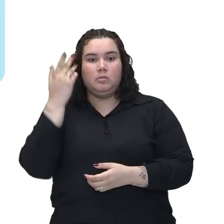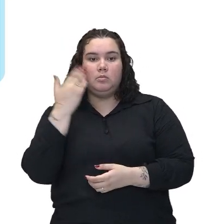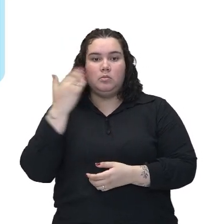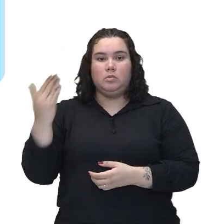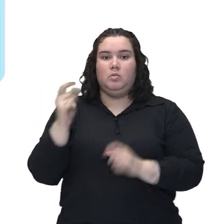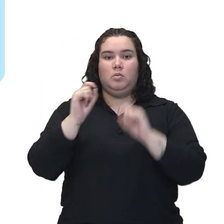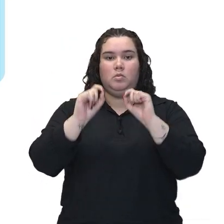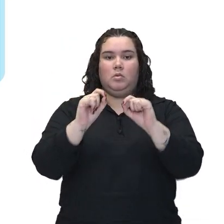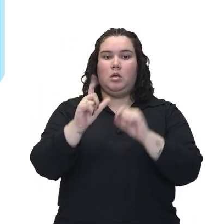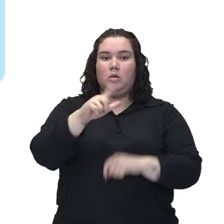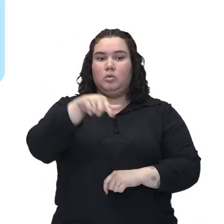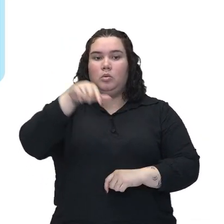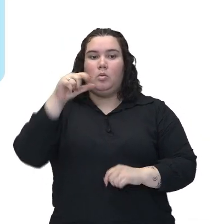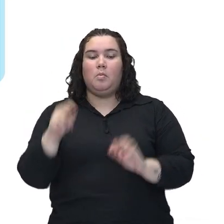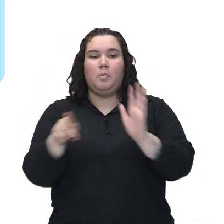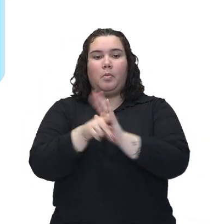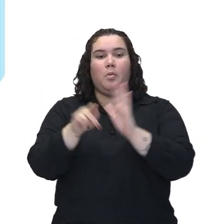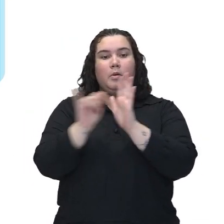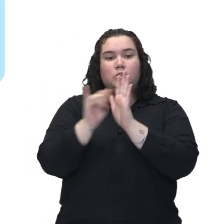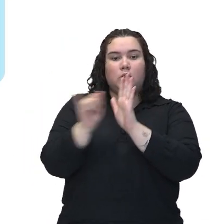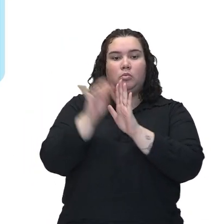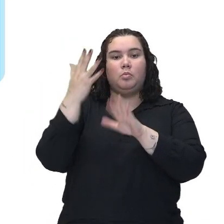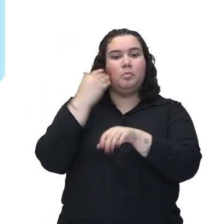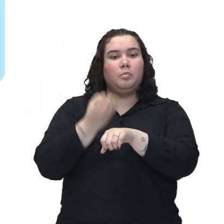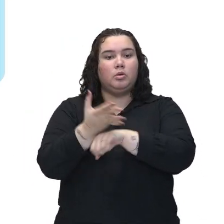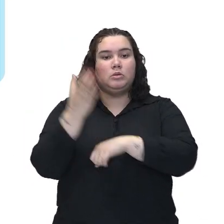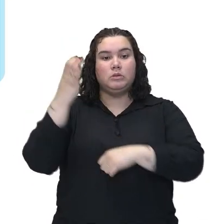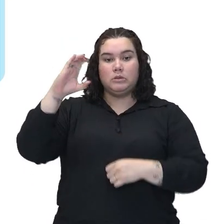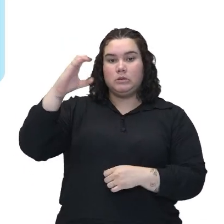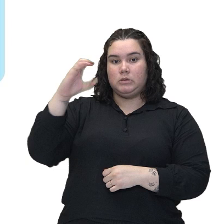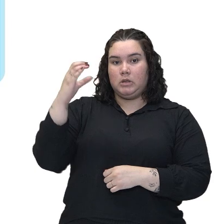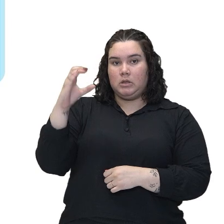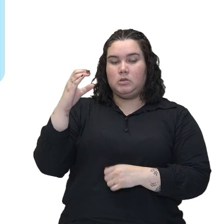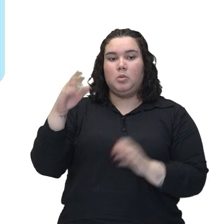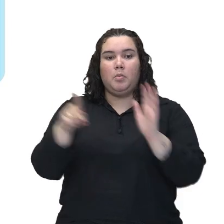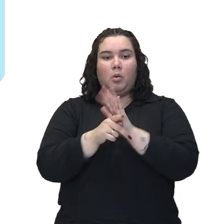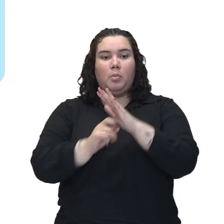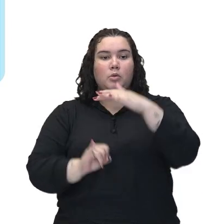Instituto Serrapilheira. Então olha só, se torna um gênero tão